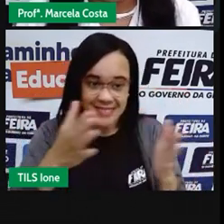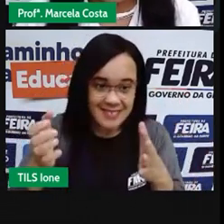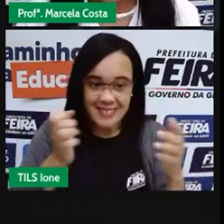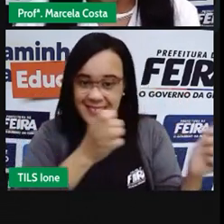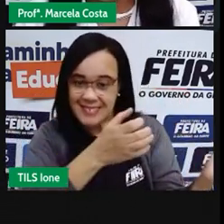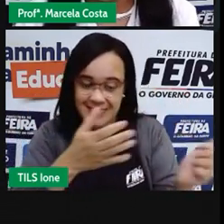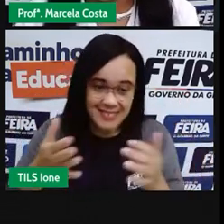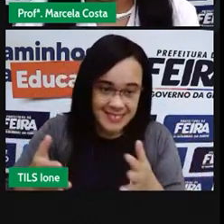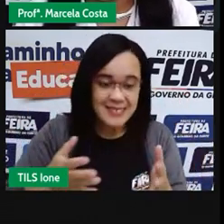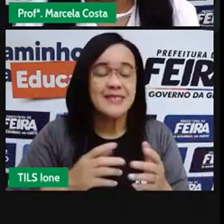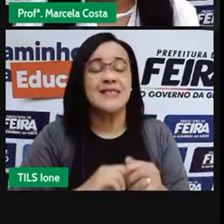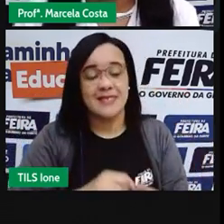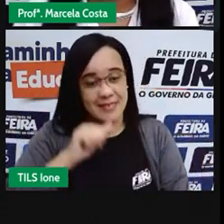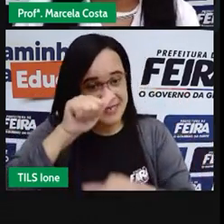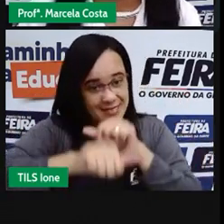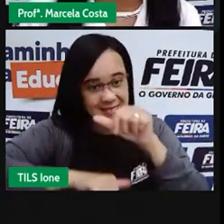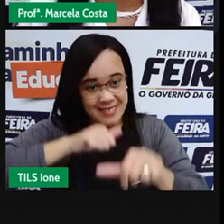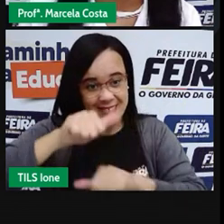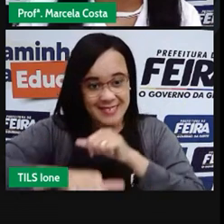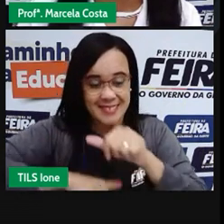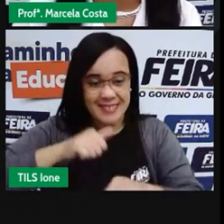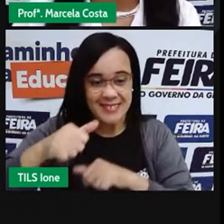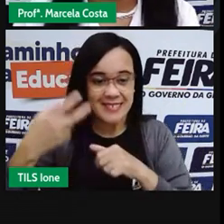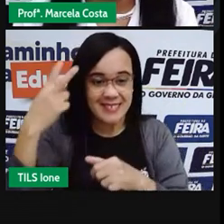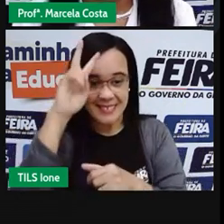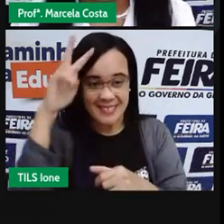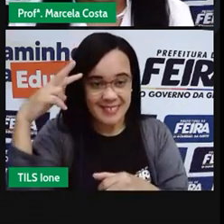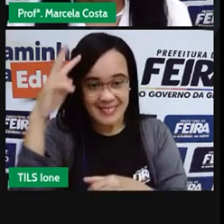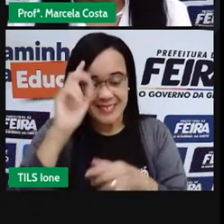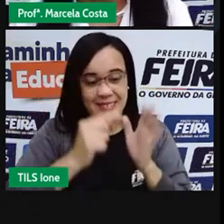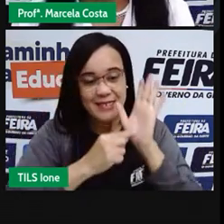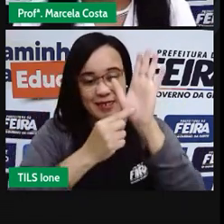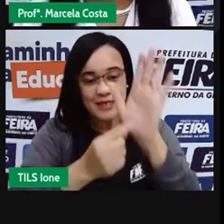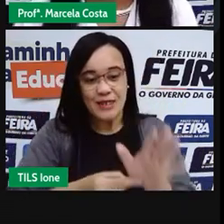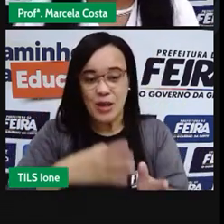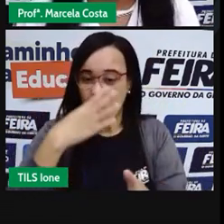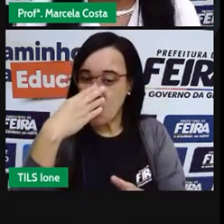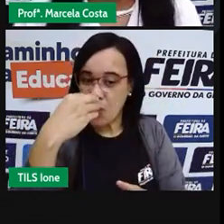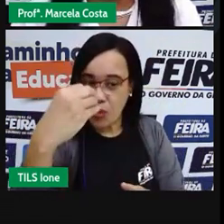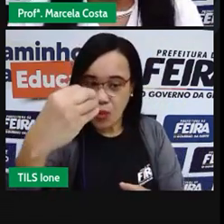essa versão da história, mostrando ali o lobo